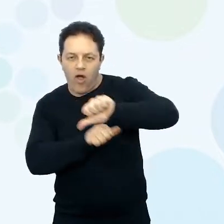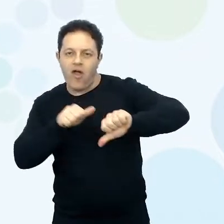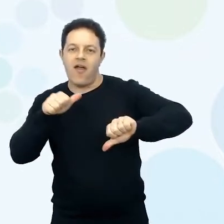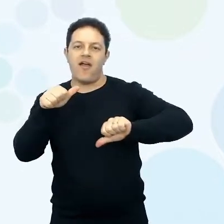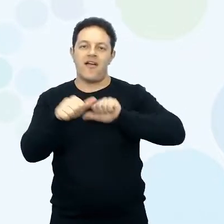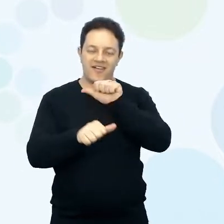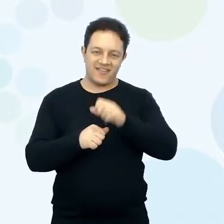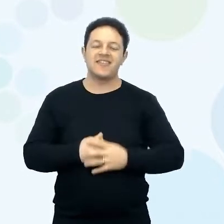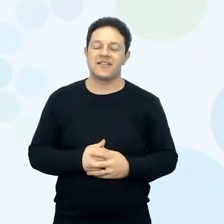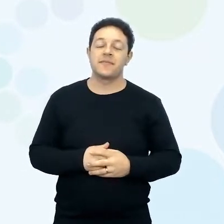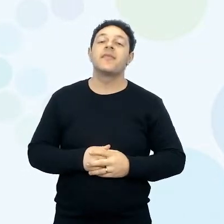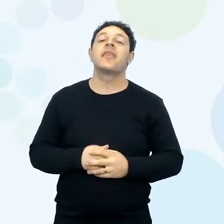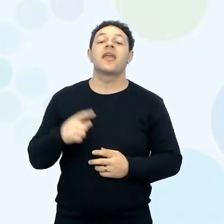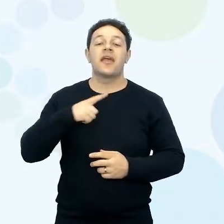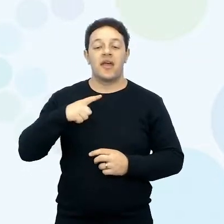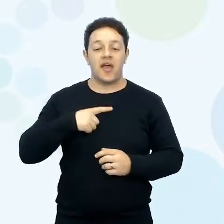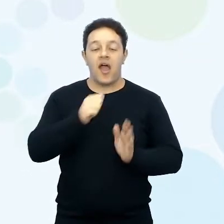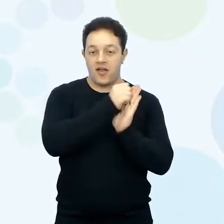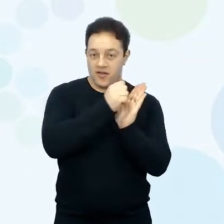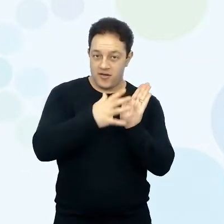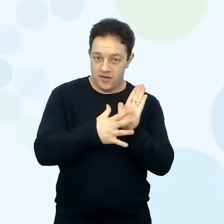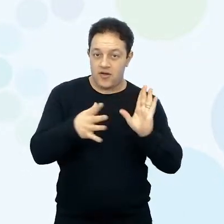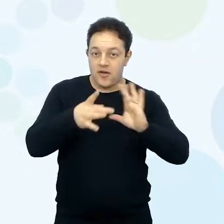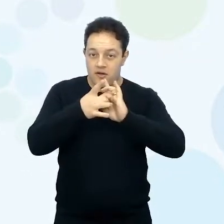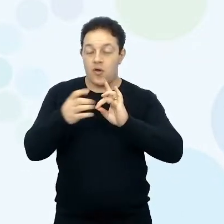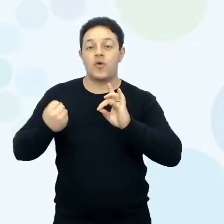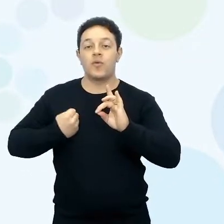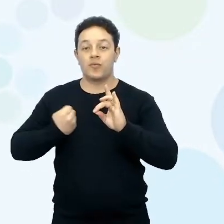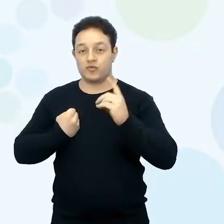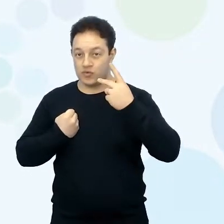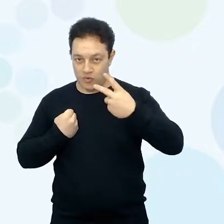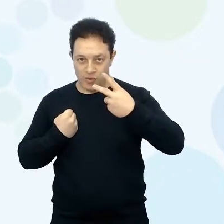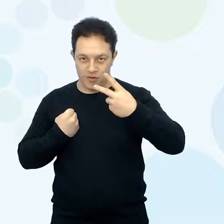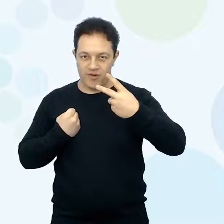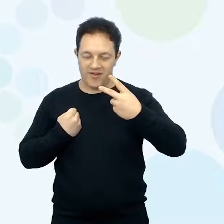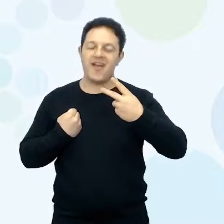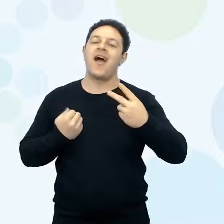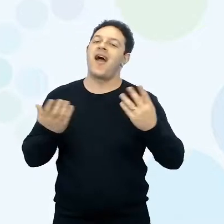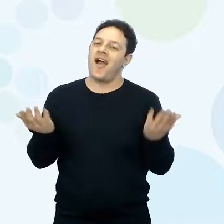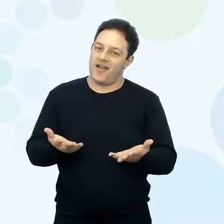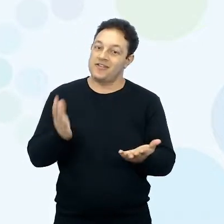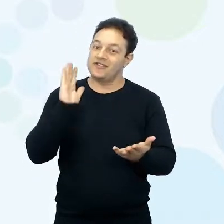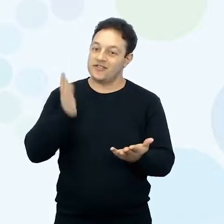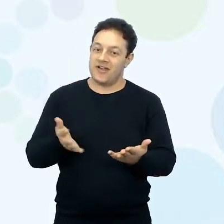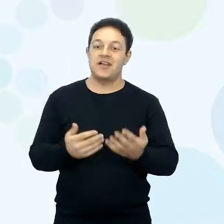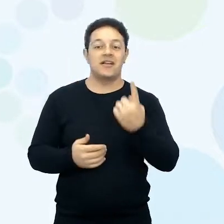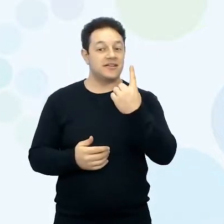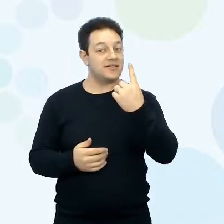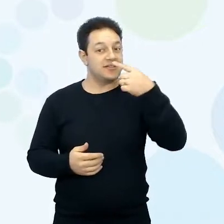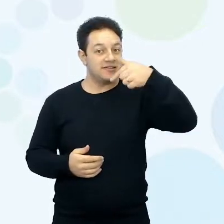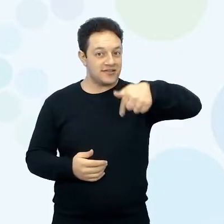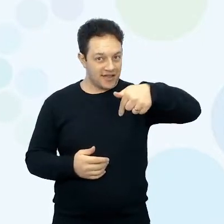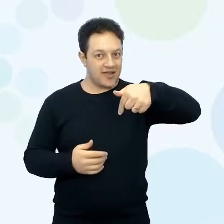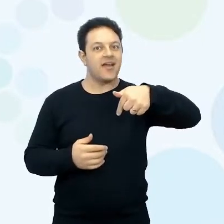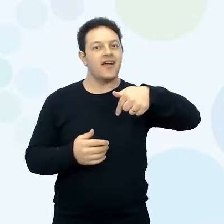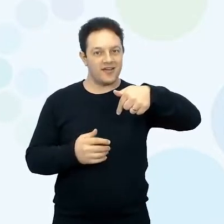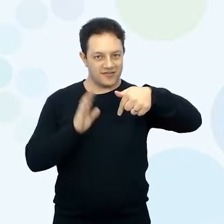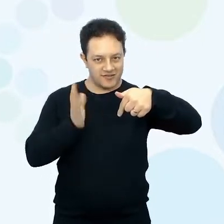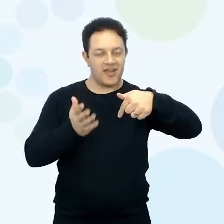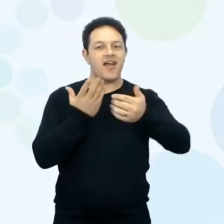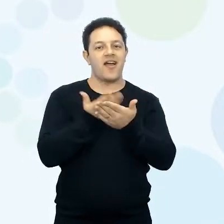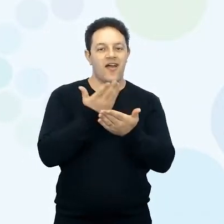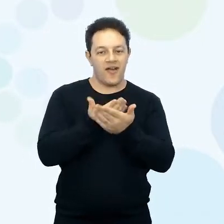está na atividade integrada número 2 e esse já é o 17º encontro, é a